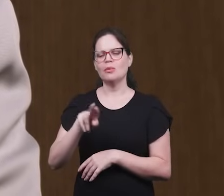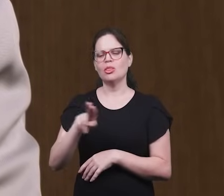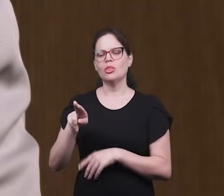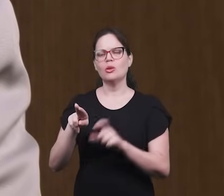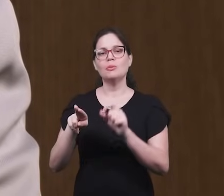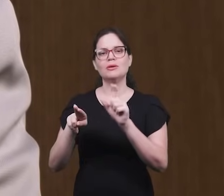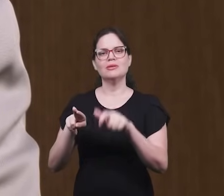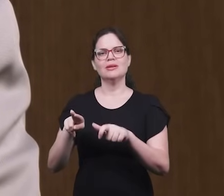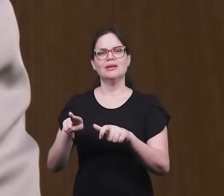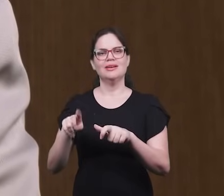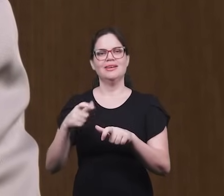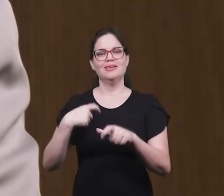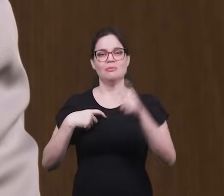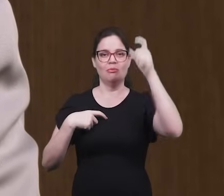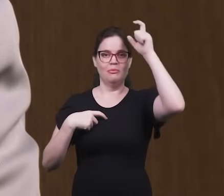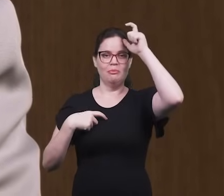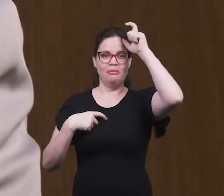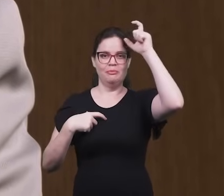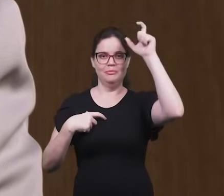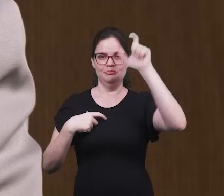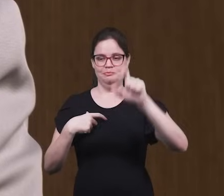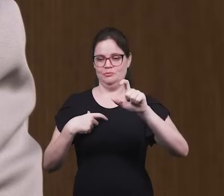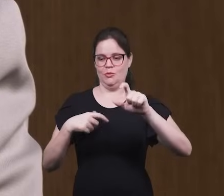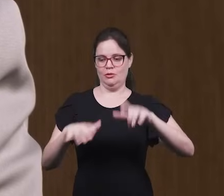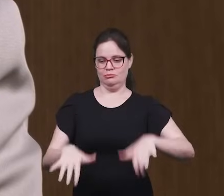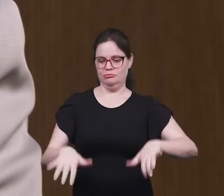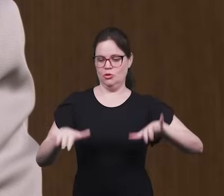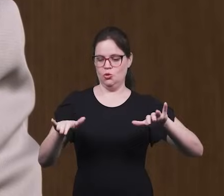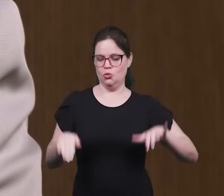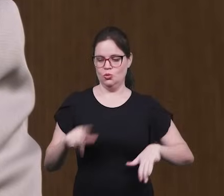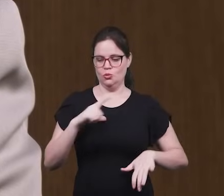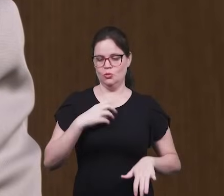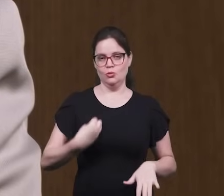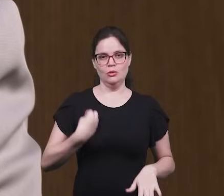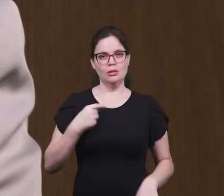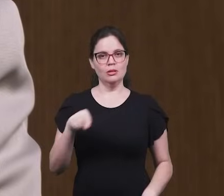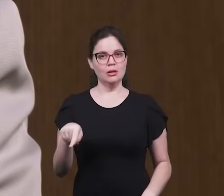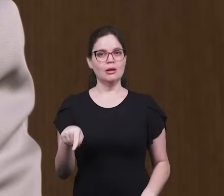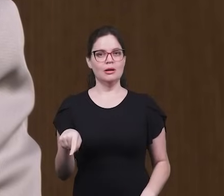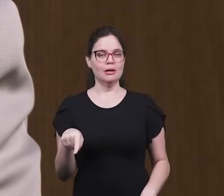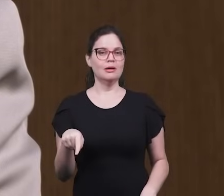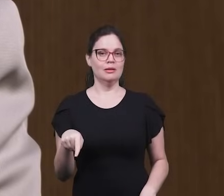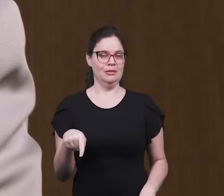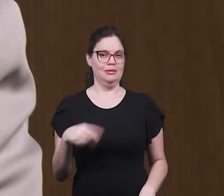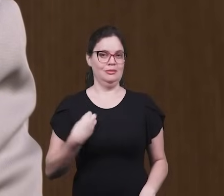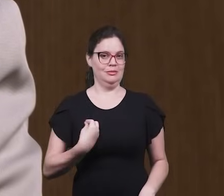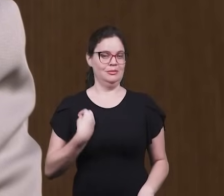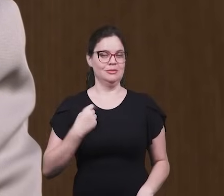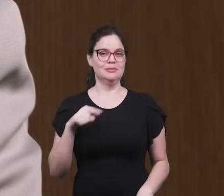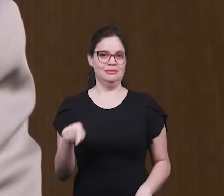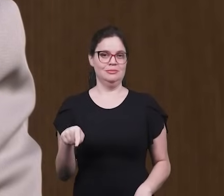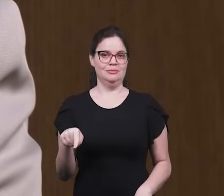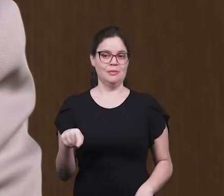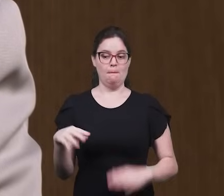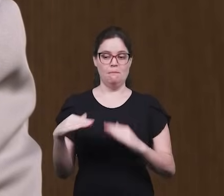de um lugar onde Satanás habita. Então, aí diz assim o texto, né, quando fala aqui no texto,